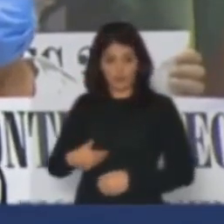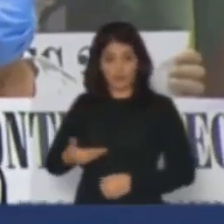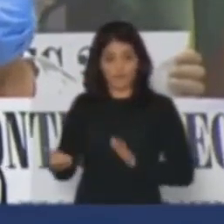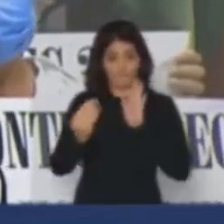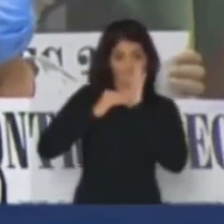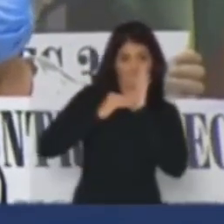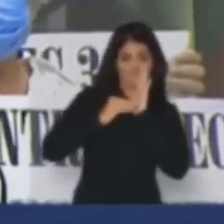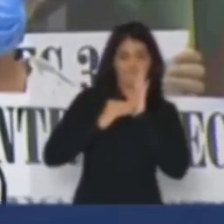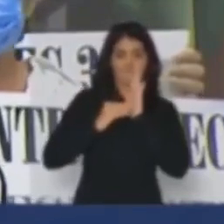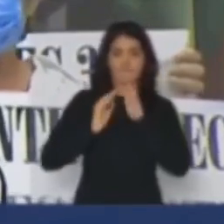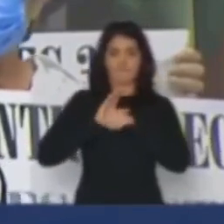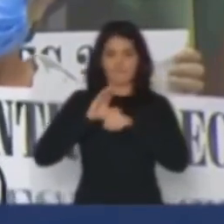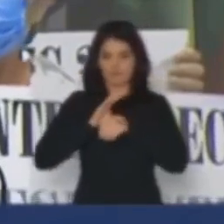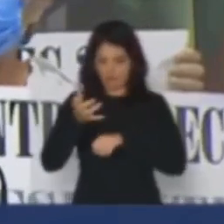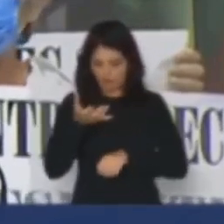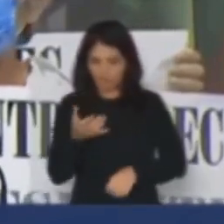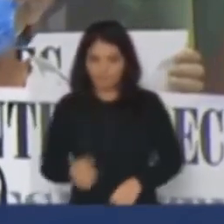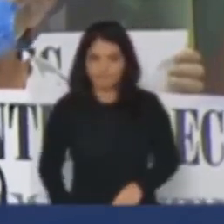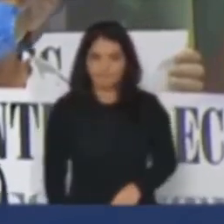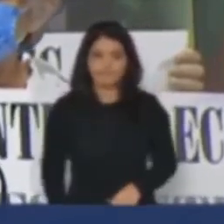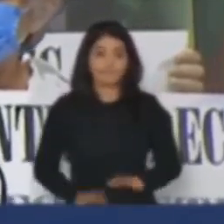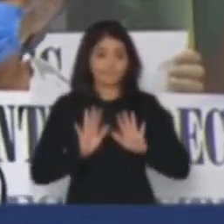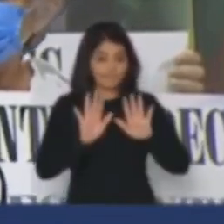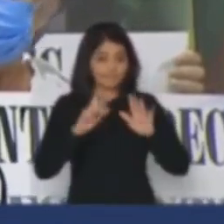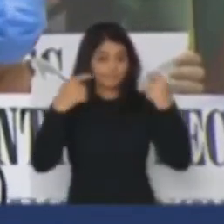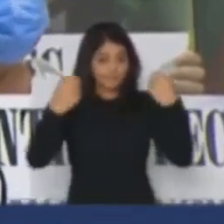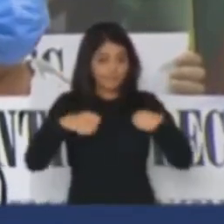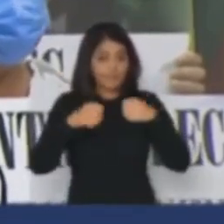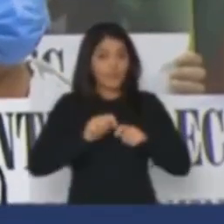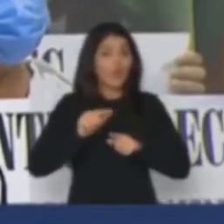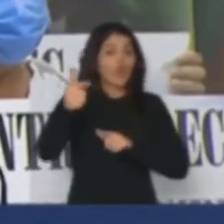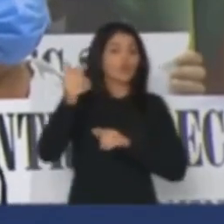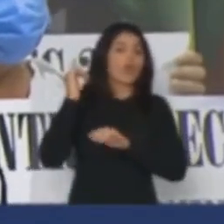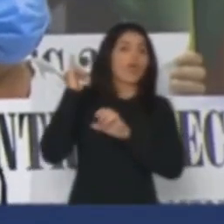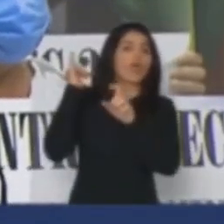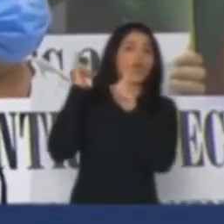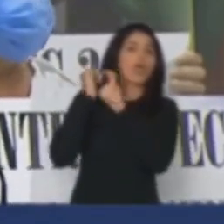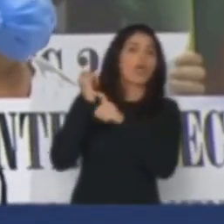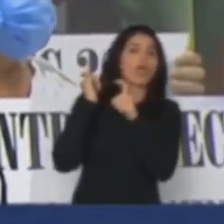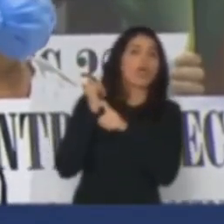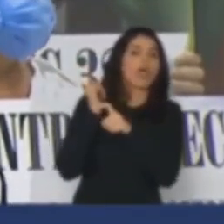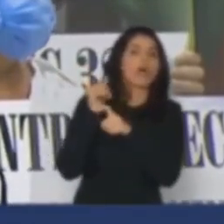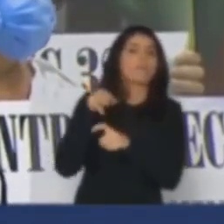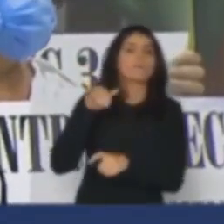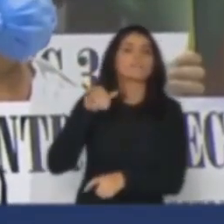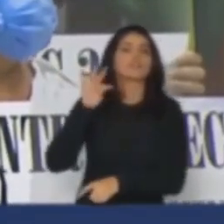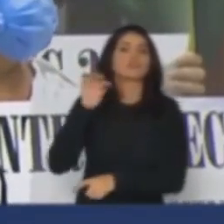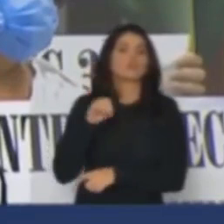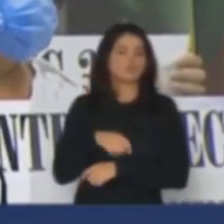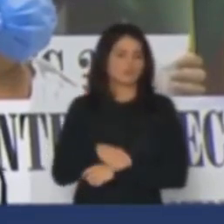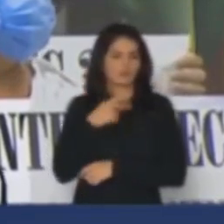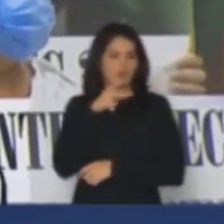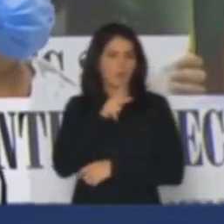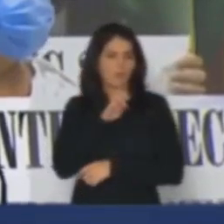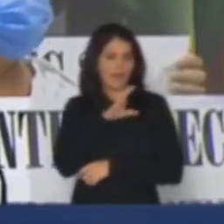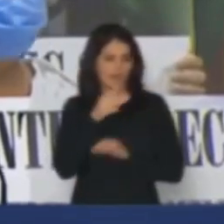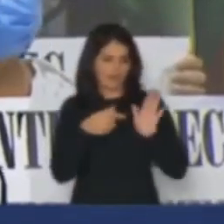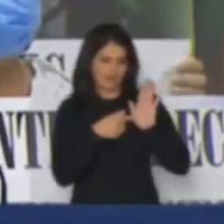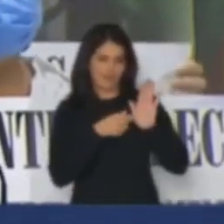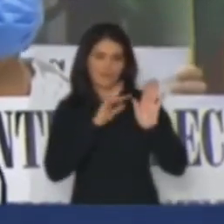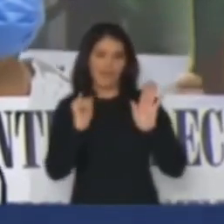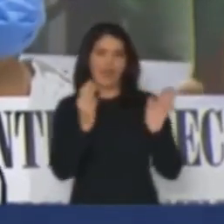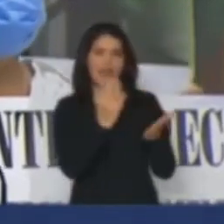nessa emenda constitucional. Mas é preciso desfazer um outro mito. Eles dizem que esta PEC vai combater os